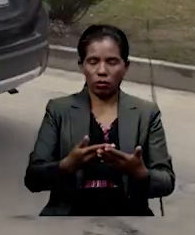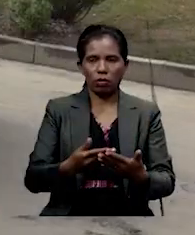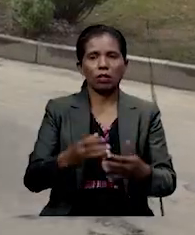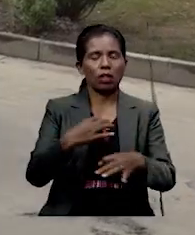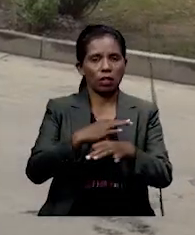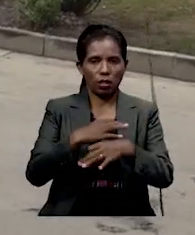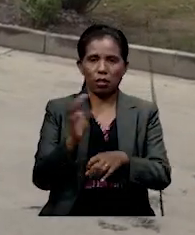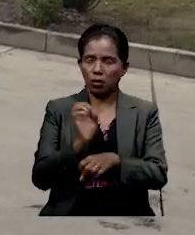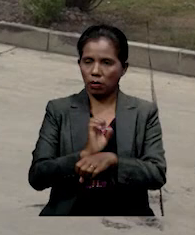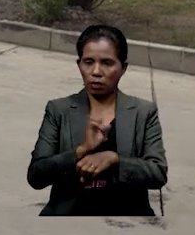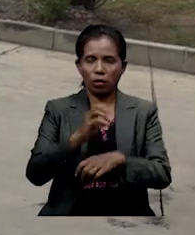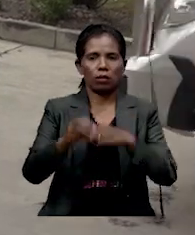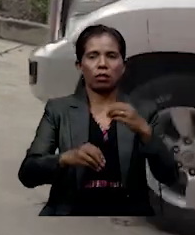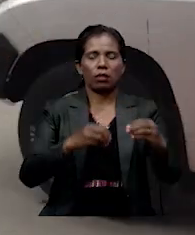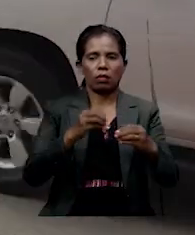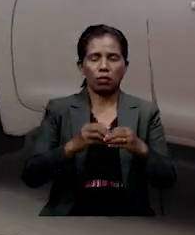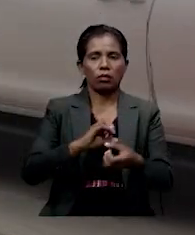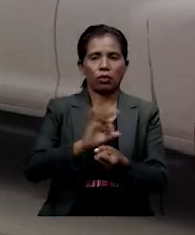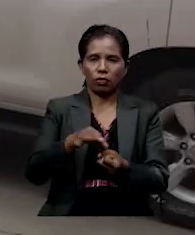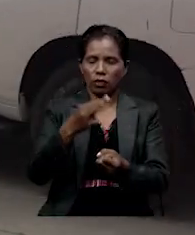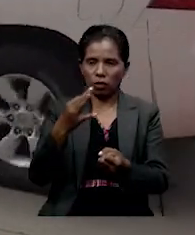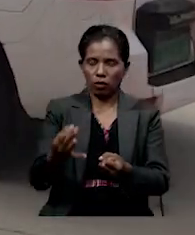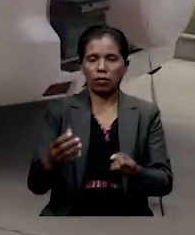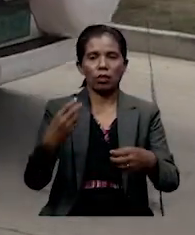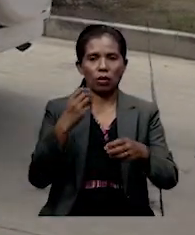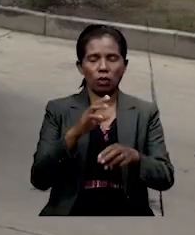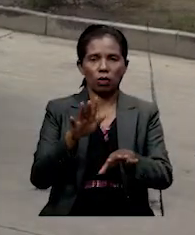da economia relacionada ao impacto COVID-19